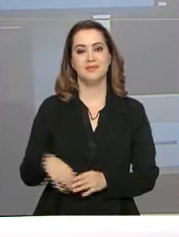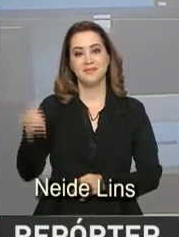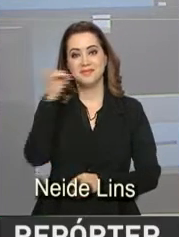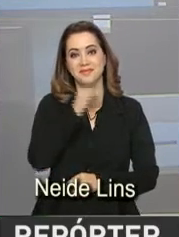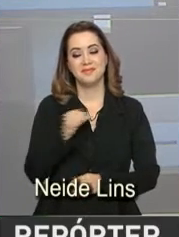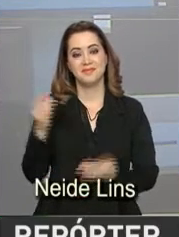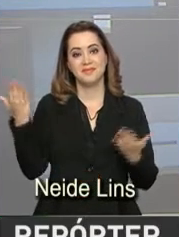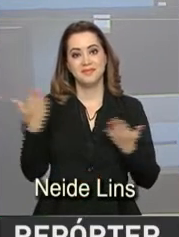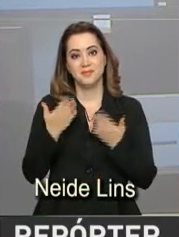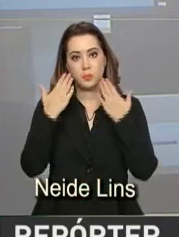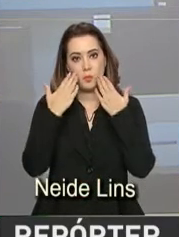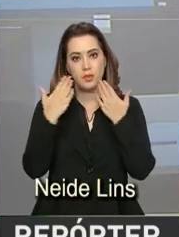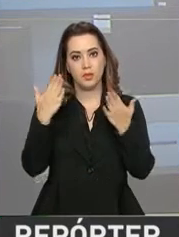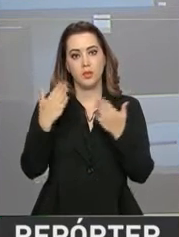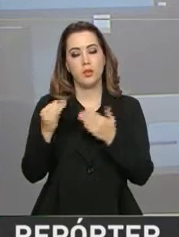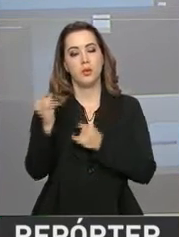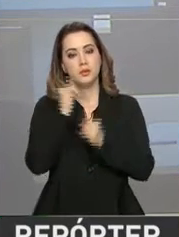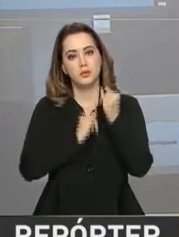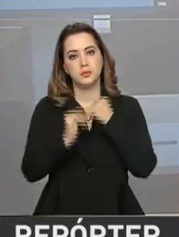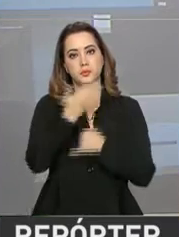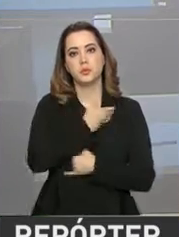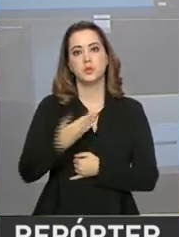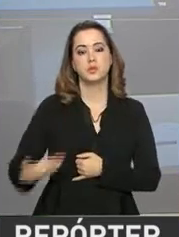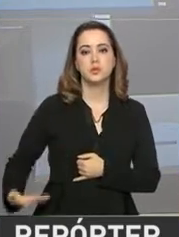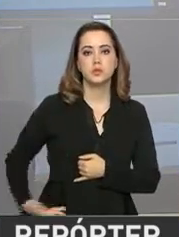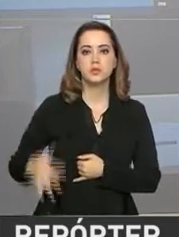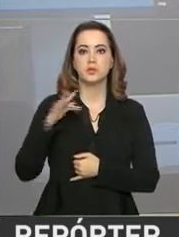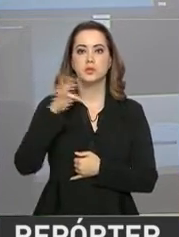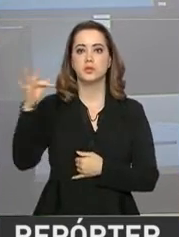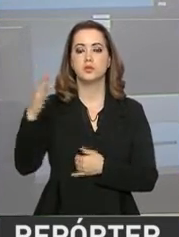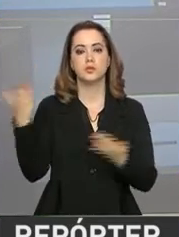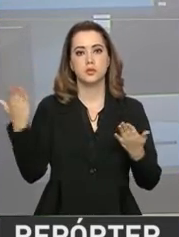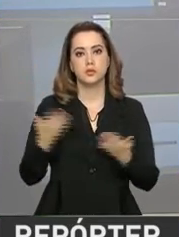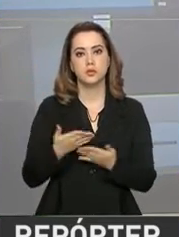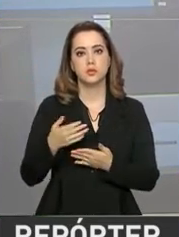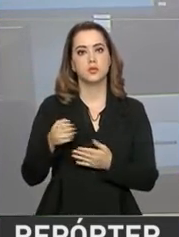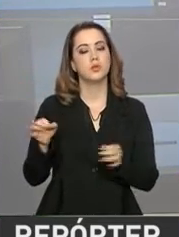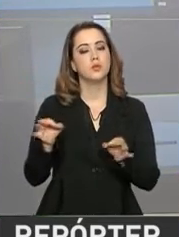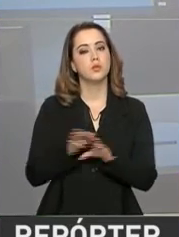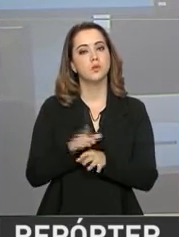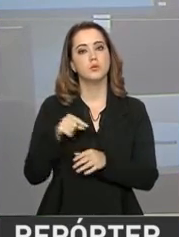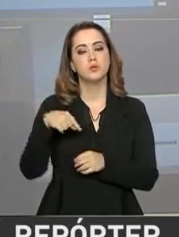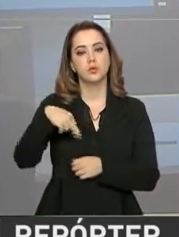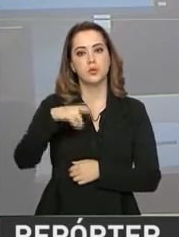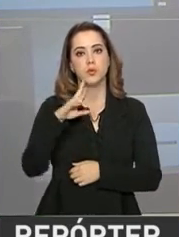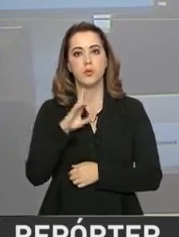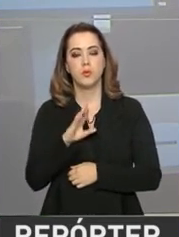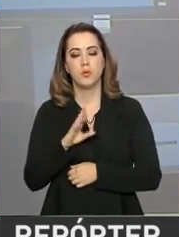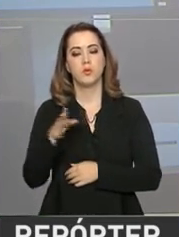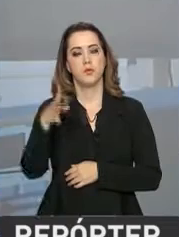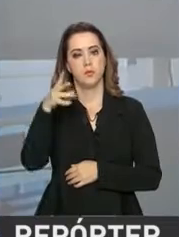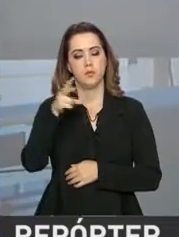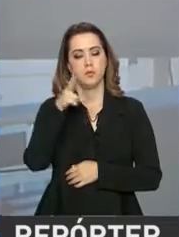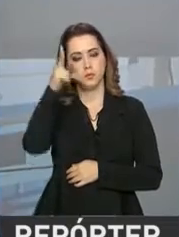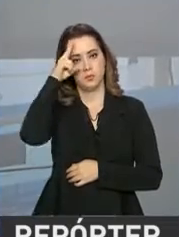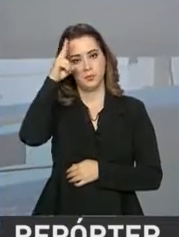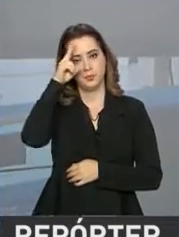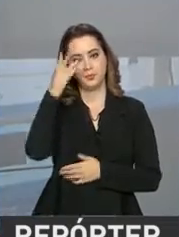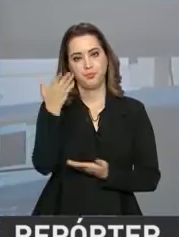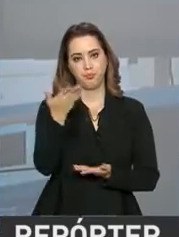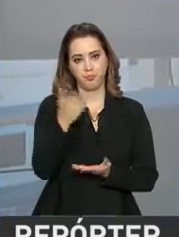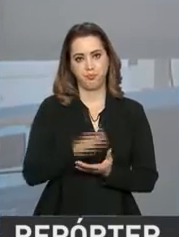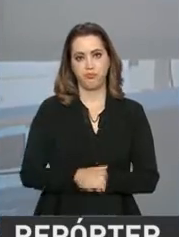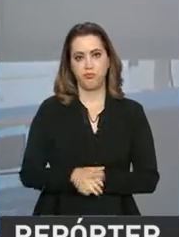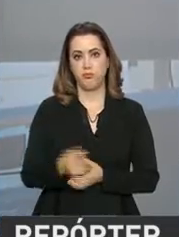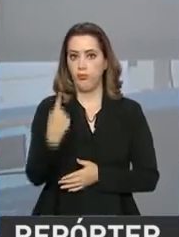Olá, estamos de volta com as notícias do governo federal na última edição do Repórter NBR, nesta segunda-feira. Um lugar